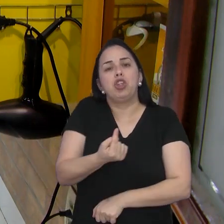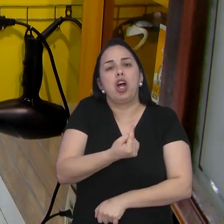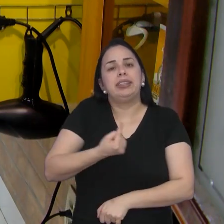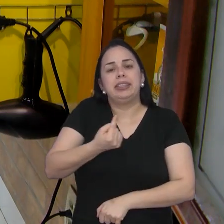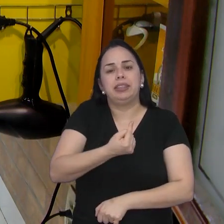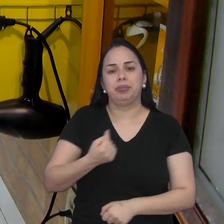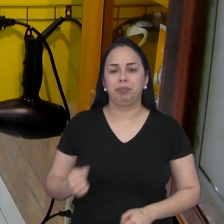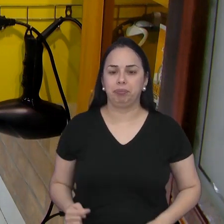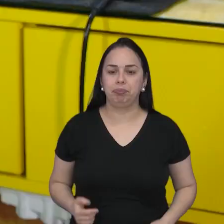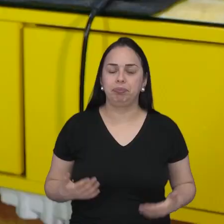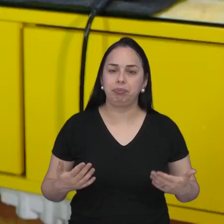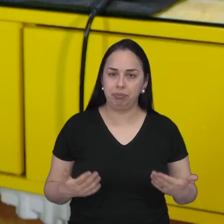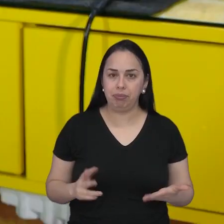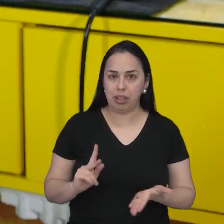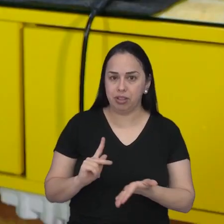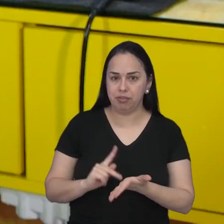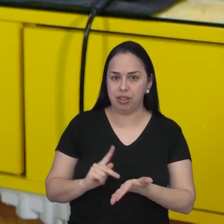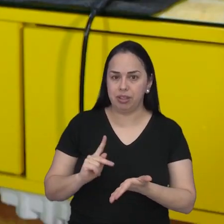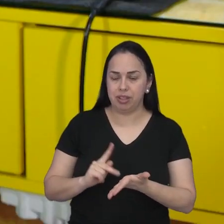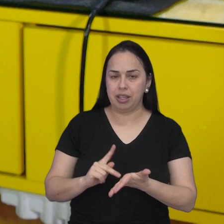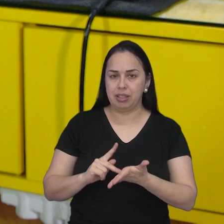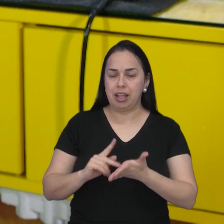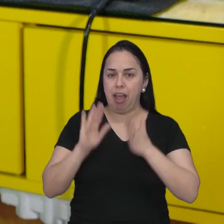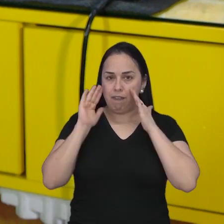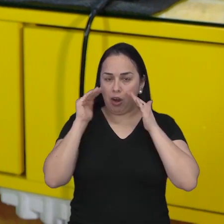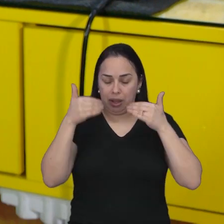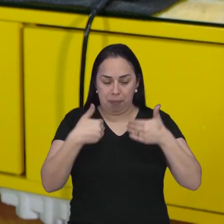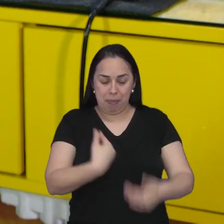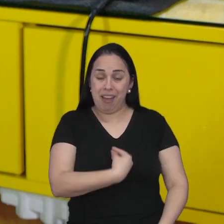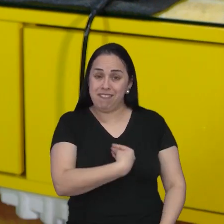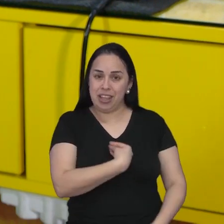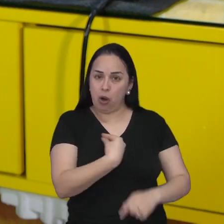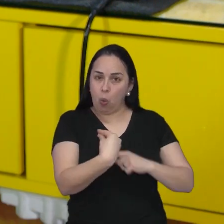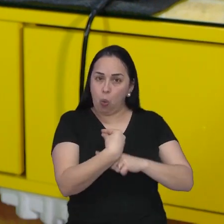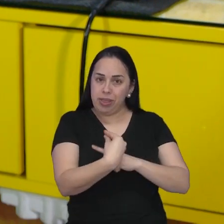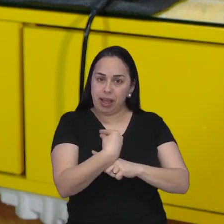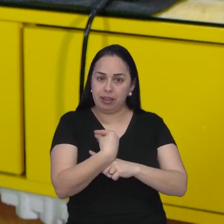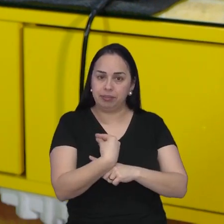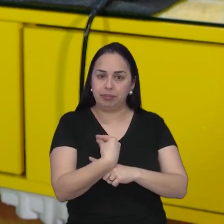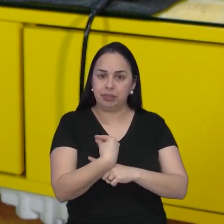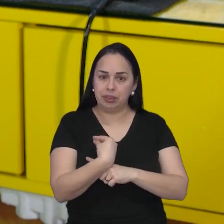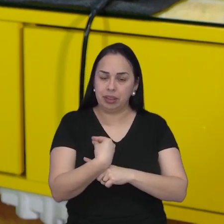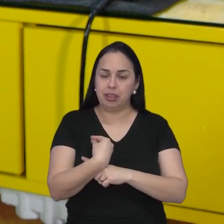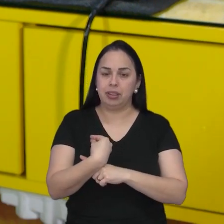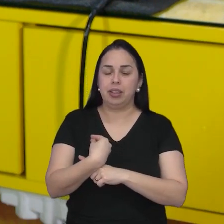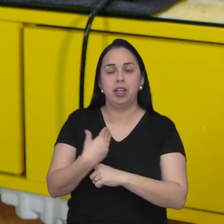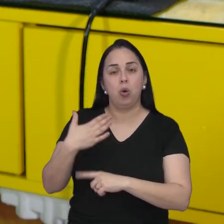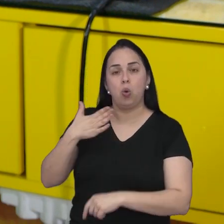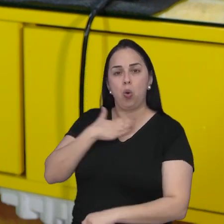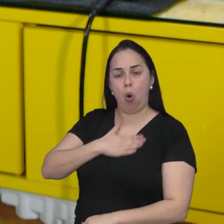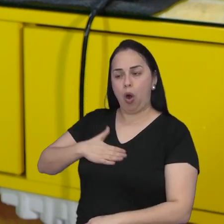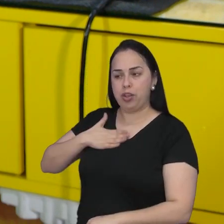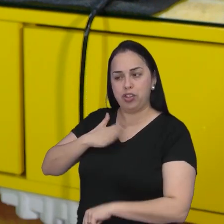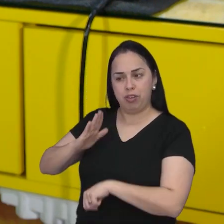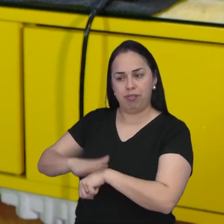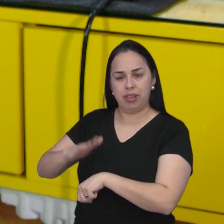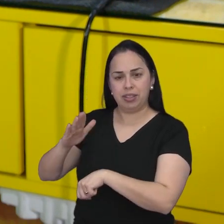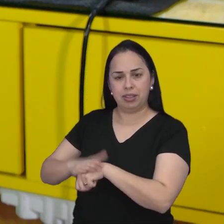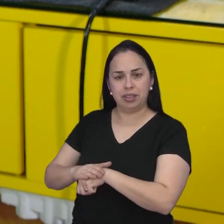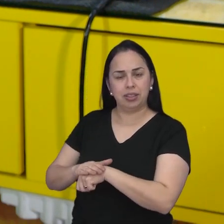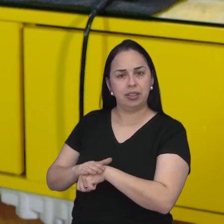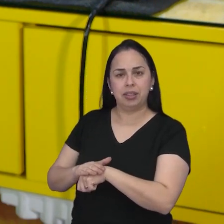passar o tempo sozinho. Acho que é uma parada mesmo direcionada para a minha vida, porque tem muitas coisas que eu aprecio